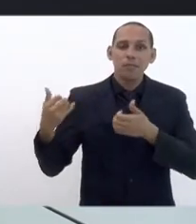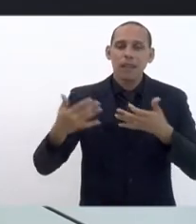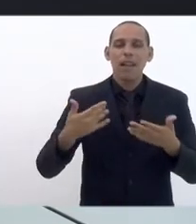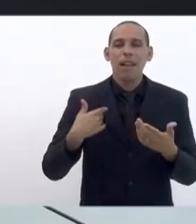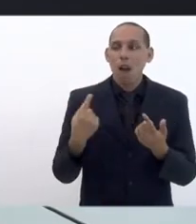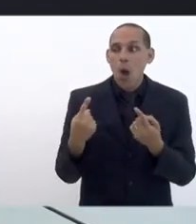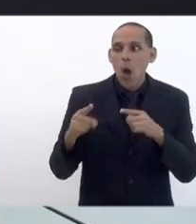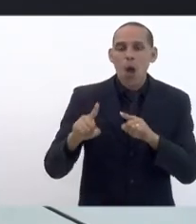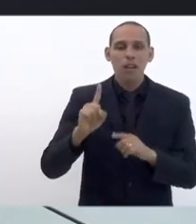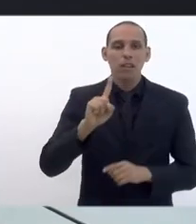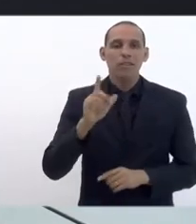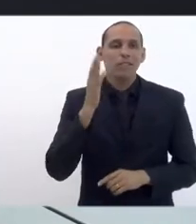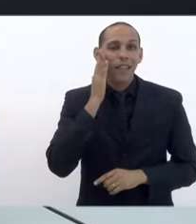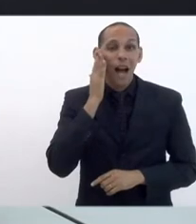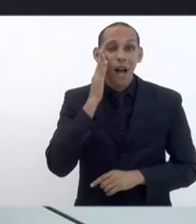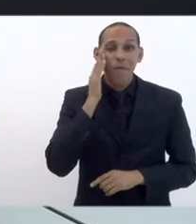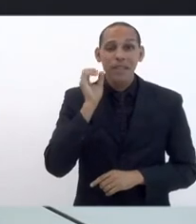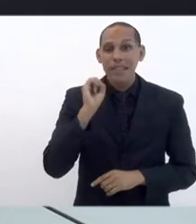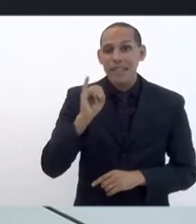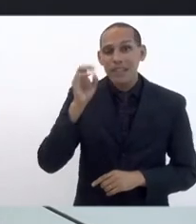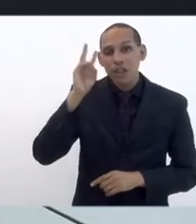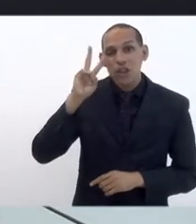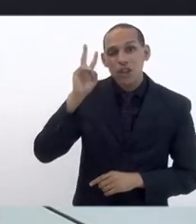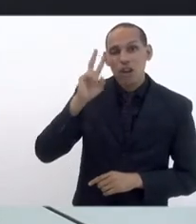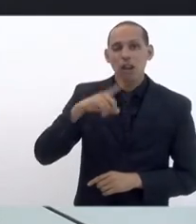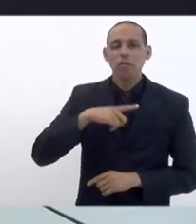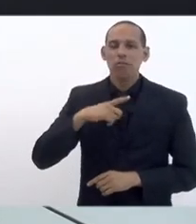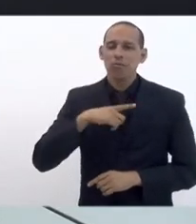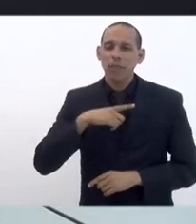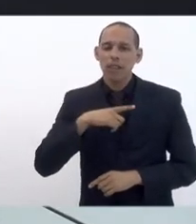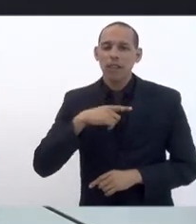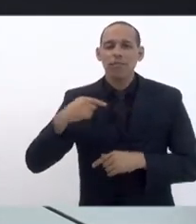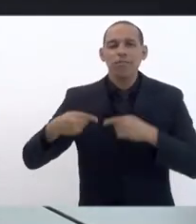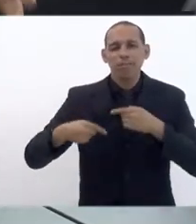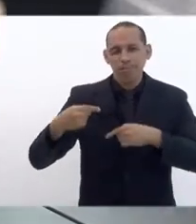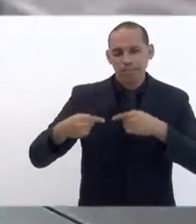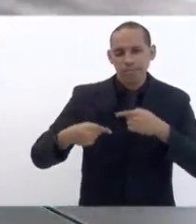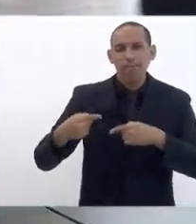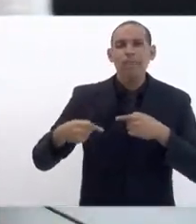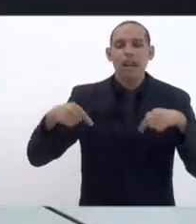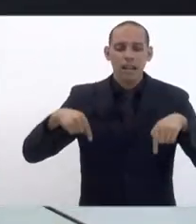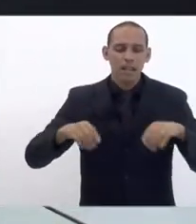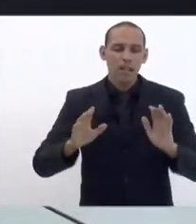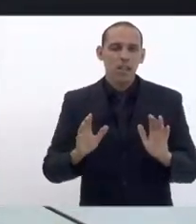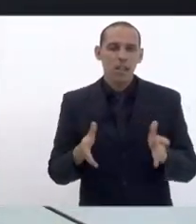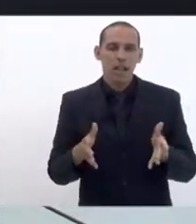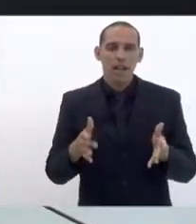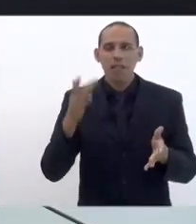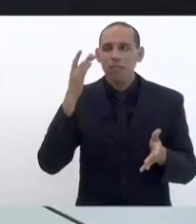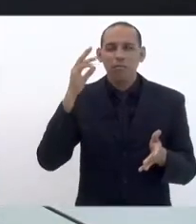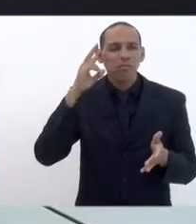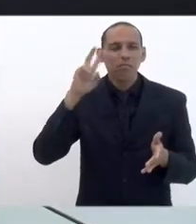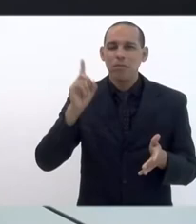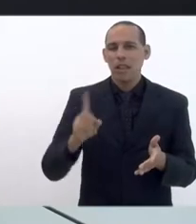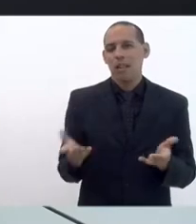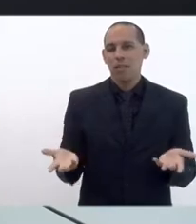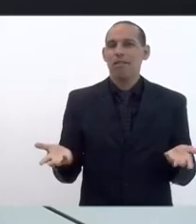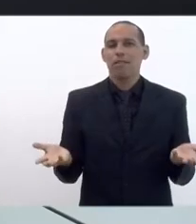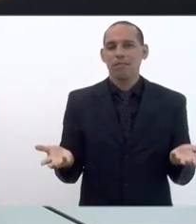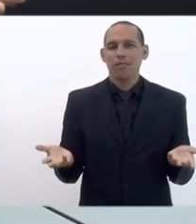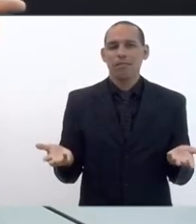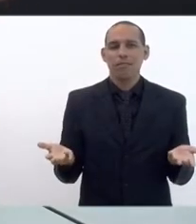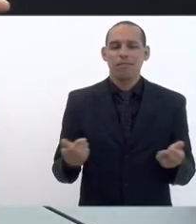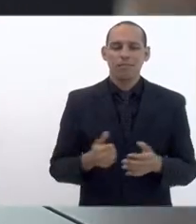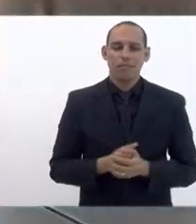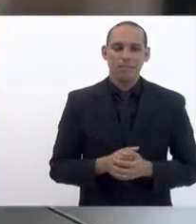eu queria saber só como foi o histórico disso. Para discutir. Isso foi discutido aqui, enfim, eu não me lembro mais, eu não, por mais que se eu